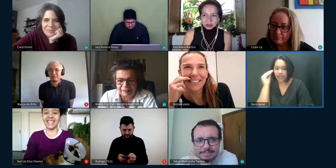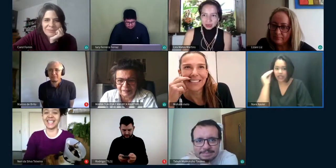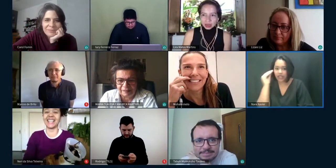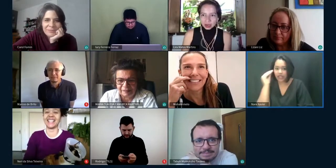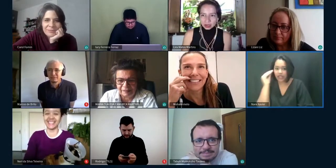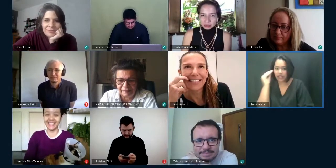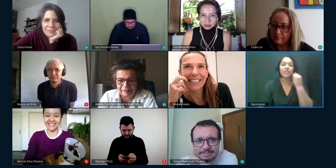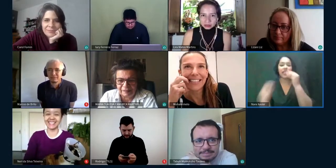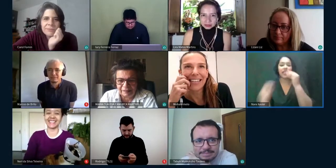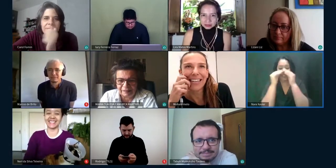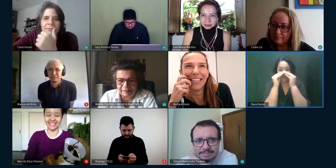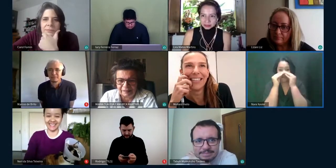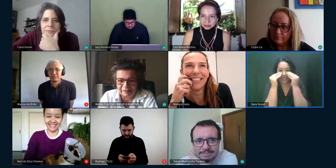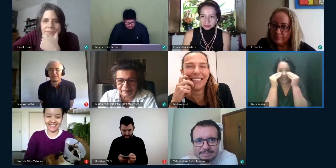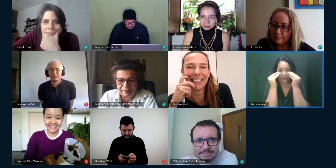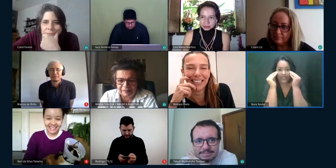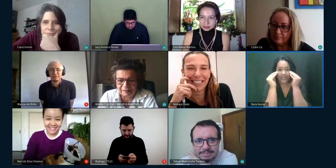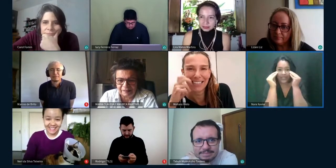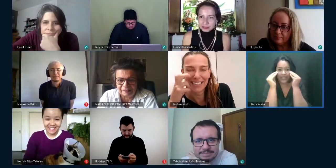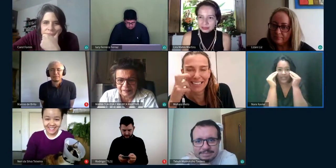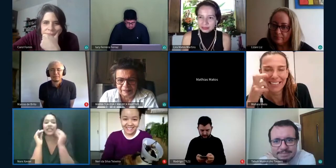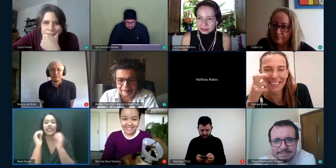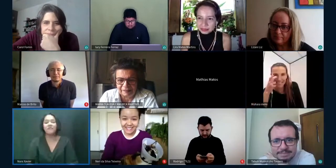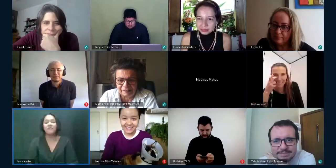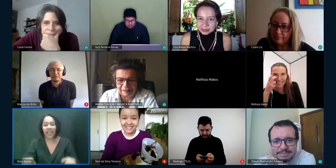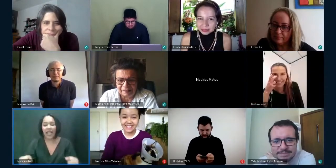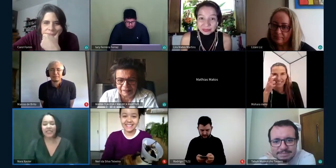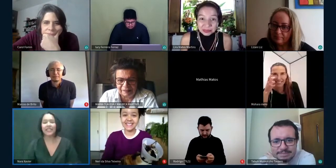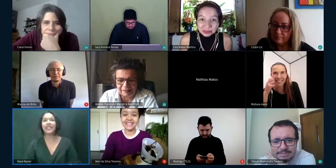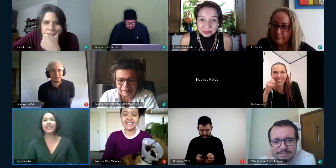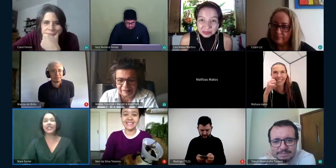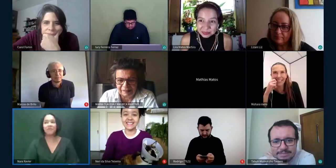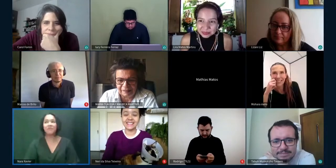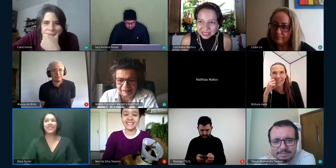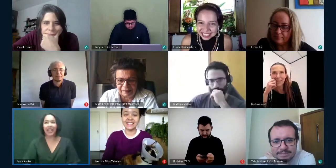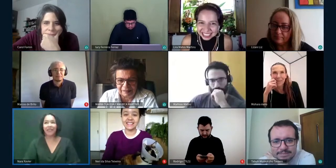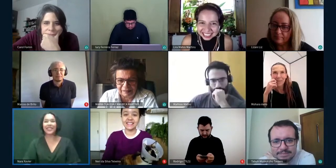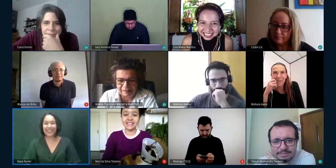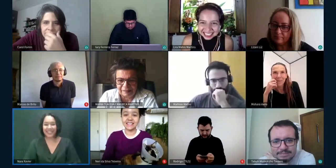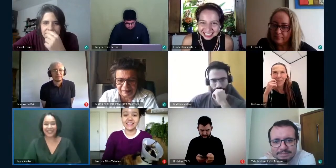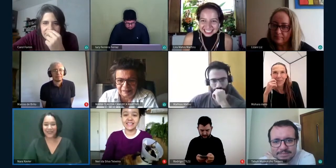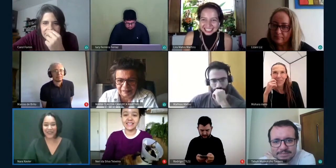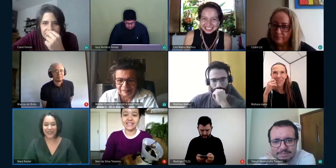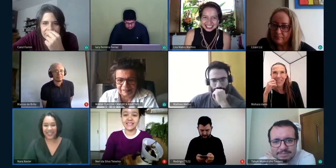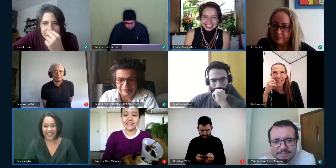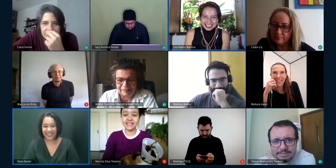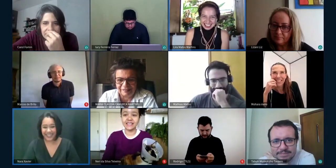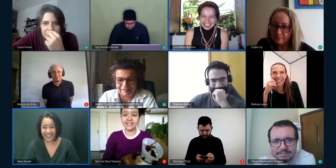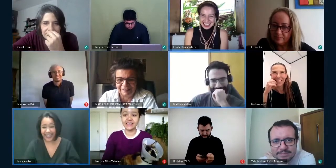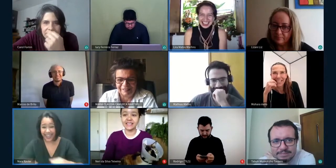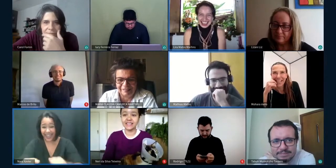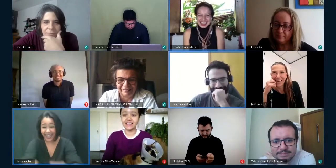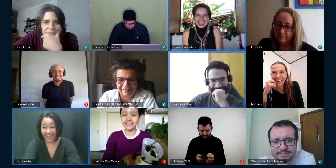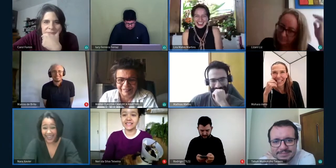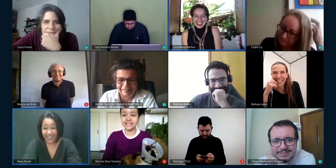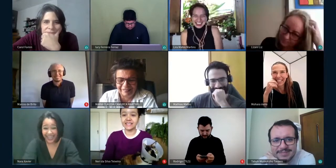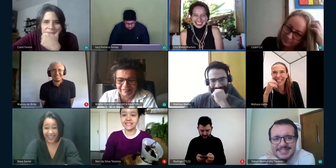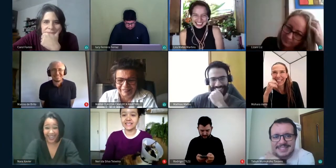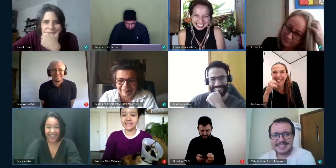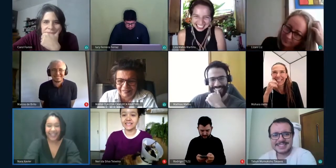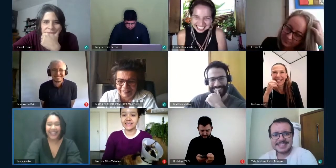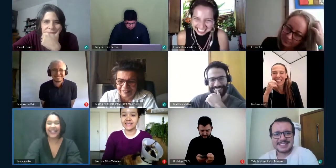ela tá chorando de nervosa, que ela não vai conseguir ficar assim na apresentação toda.